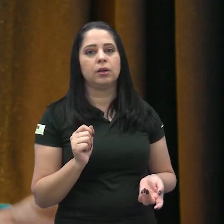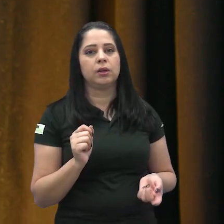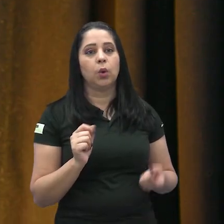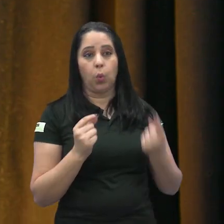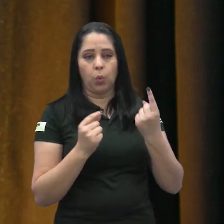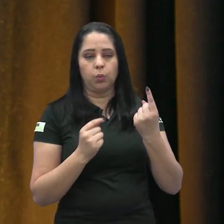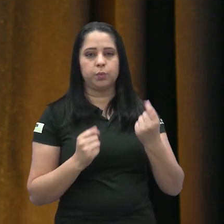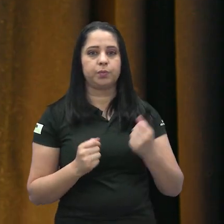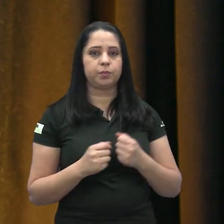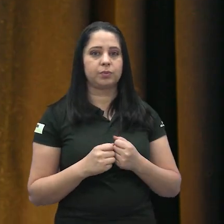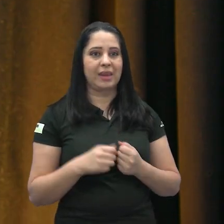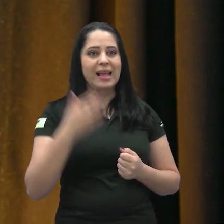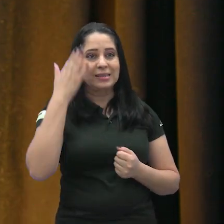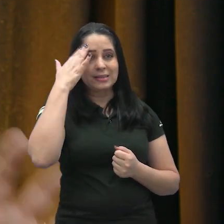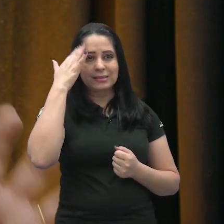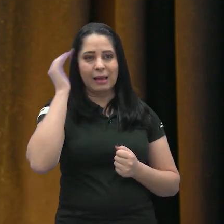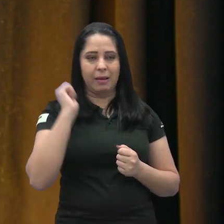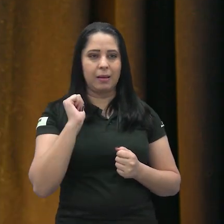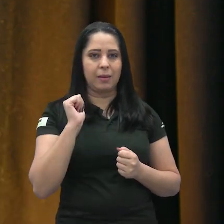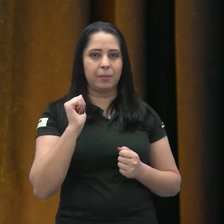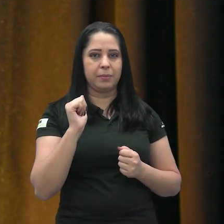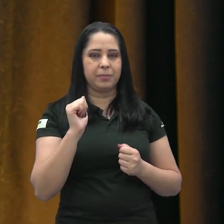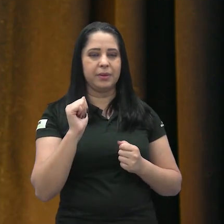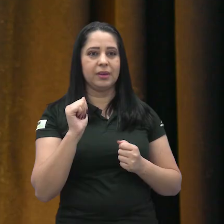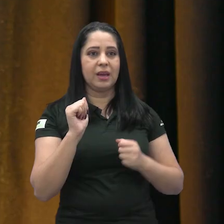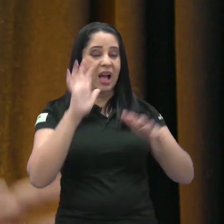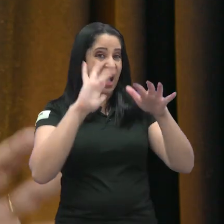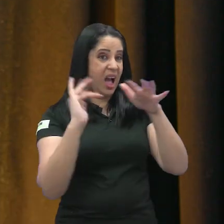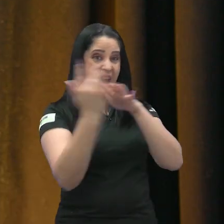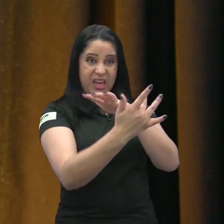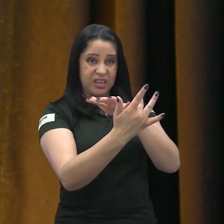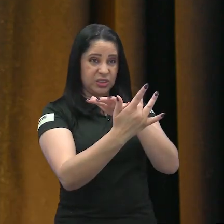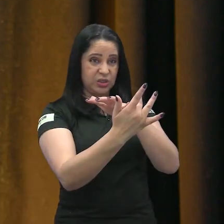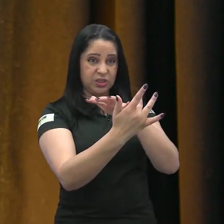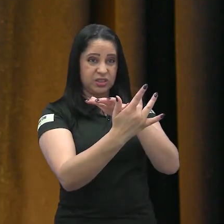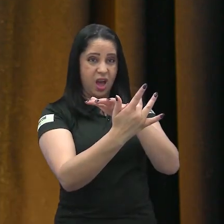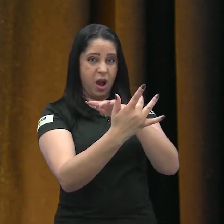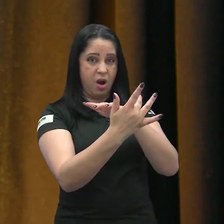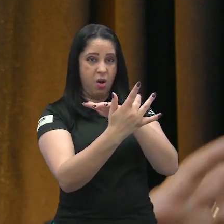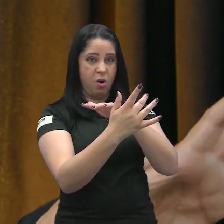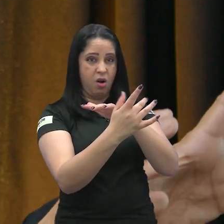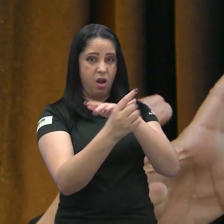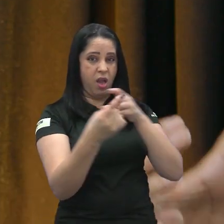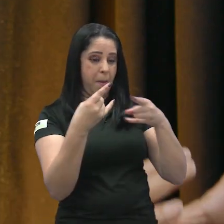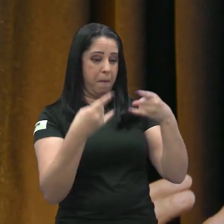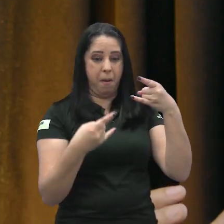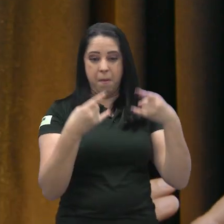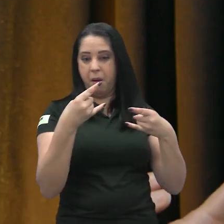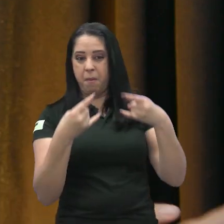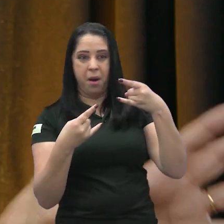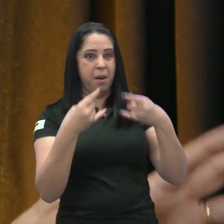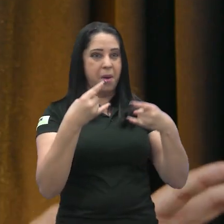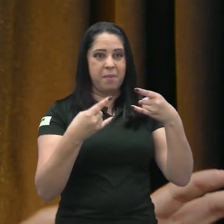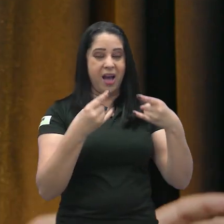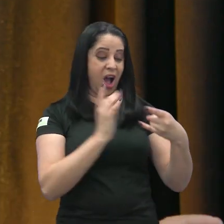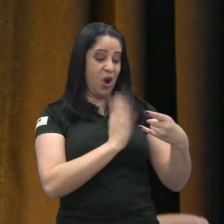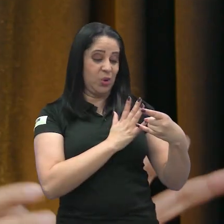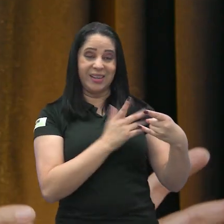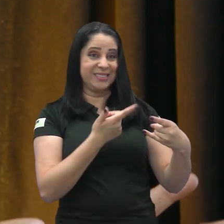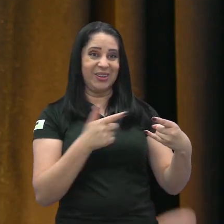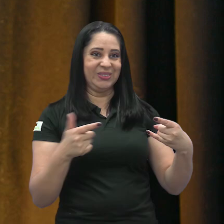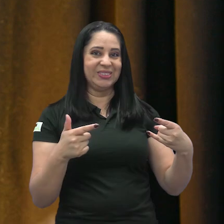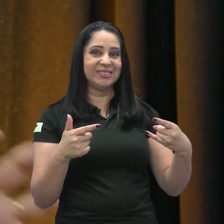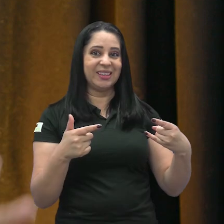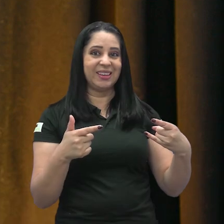a gente fala assim que as plataformas digitais não têm coração, isso ainda está muito distante. Ué, mas plataforma